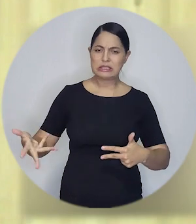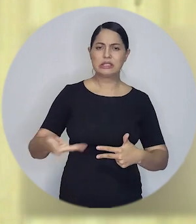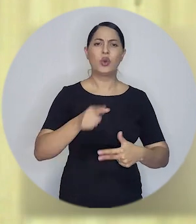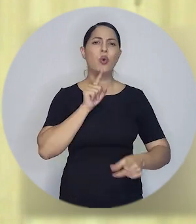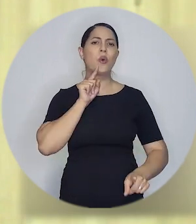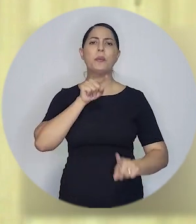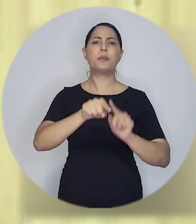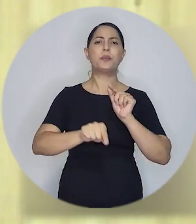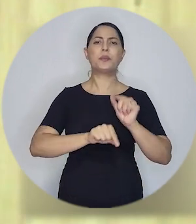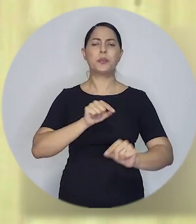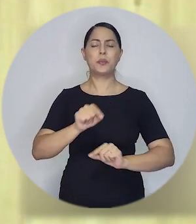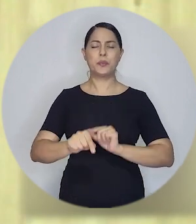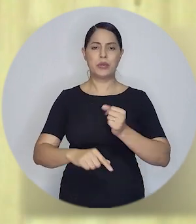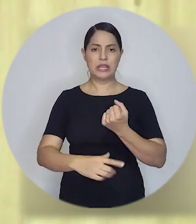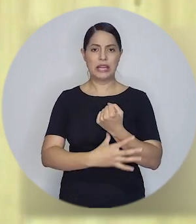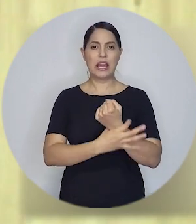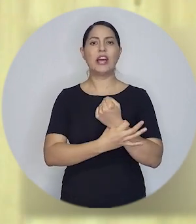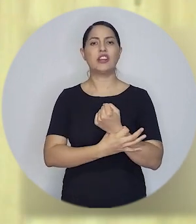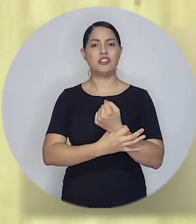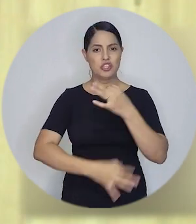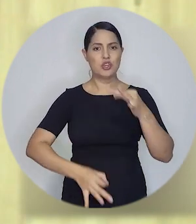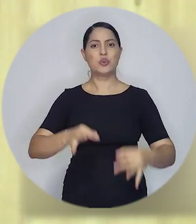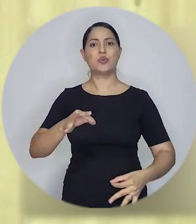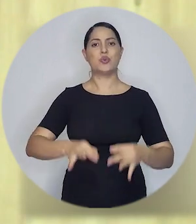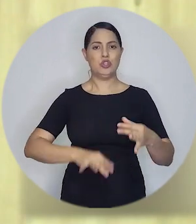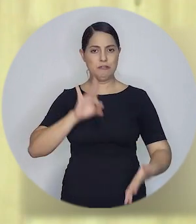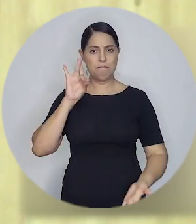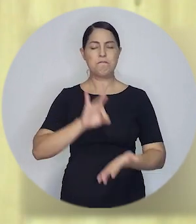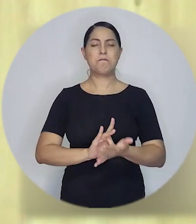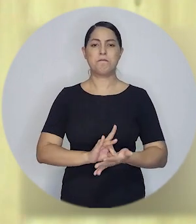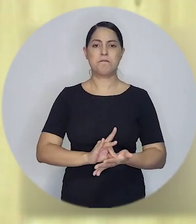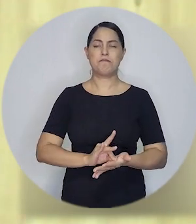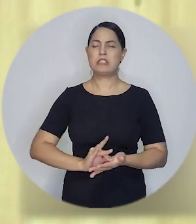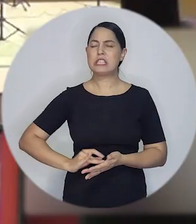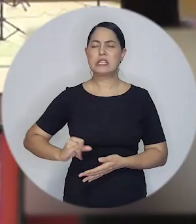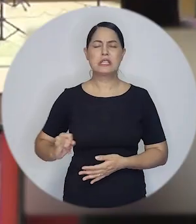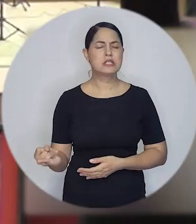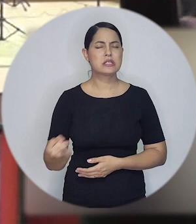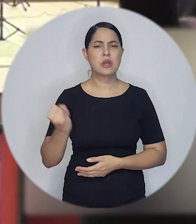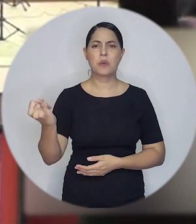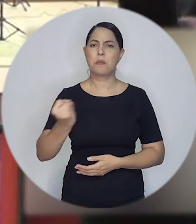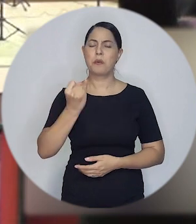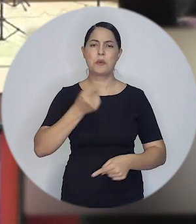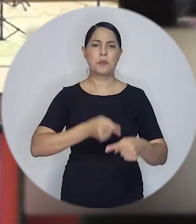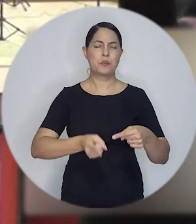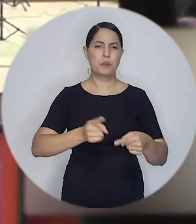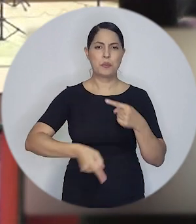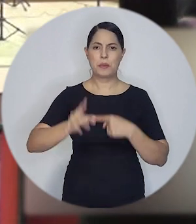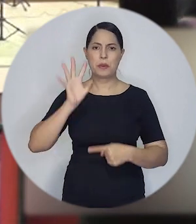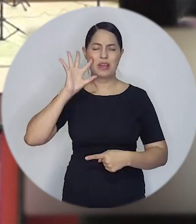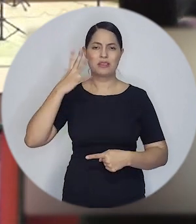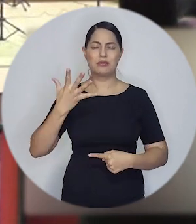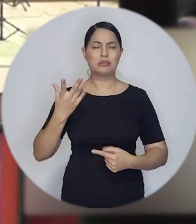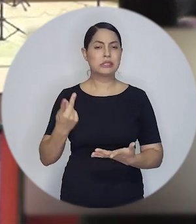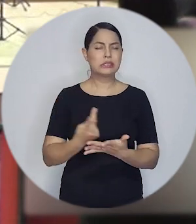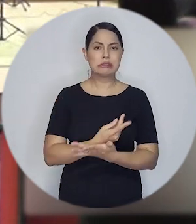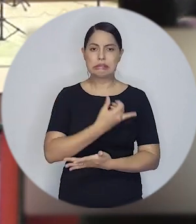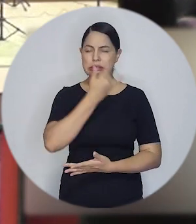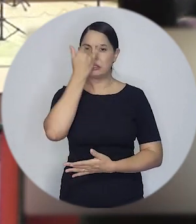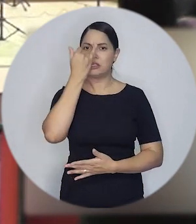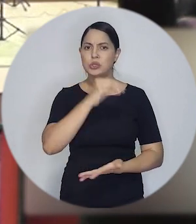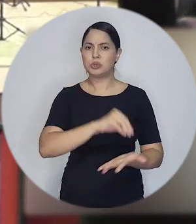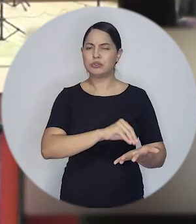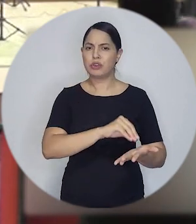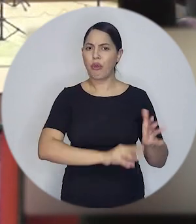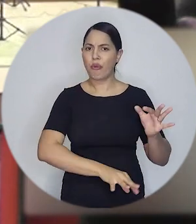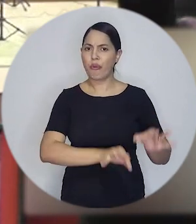Poder Judiciário, sempre com o objetivo de assegurar a segurança jurídica, tão cara para a resolução dos conflitos e a correção